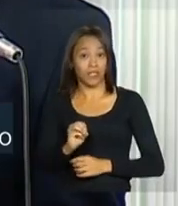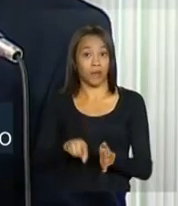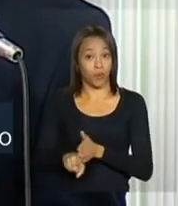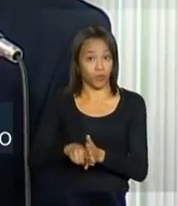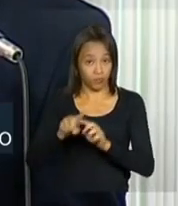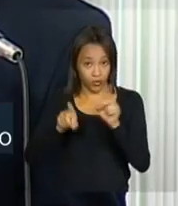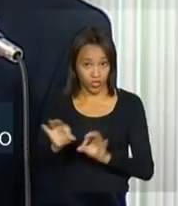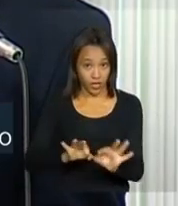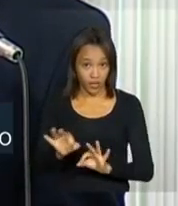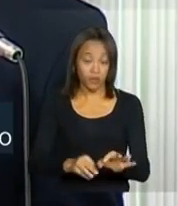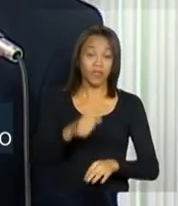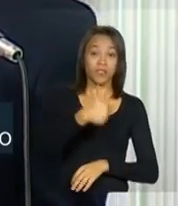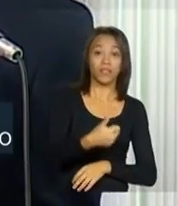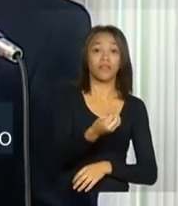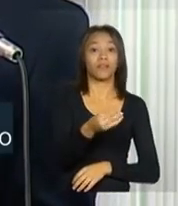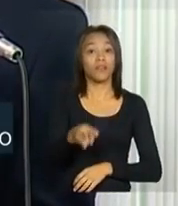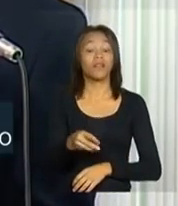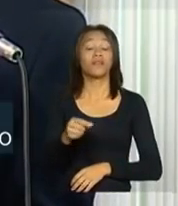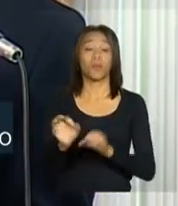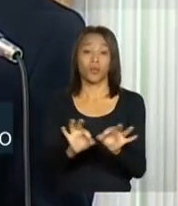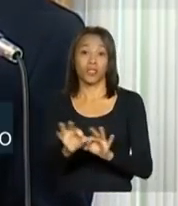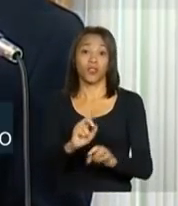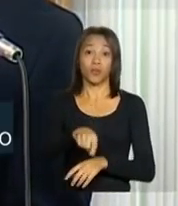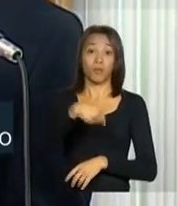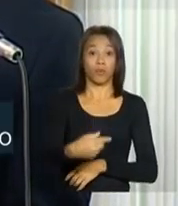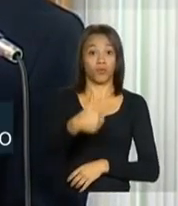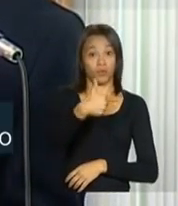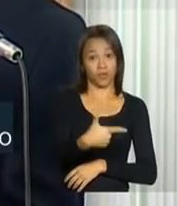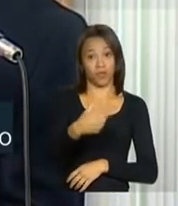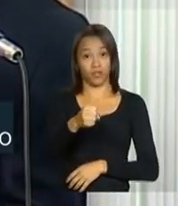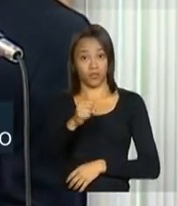segundo, 173 e no terceiro, 208.